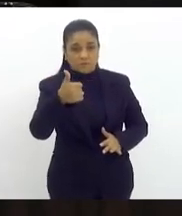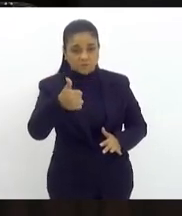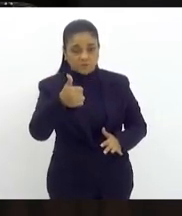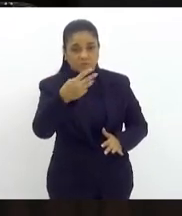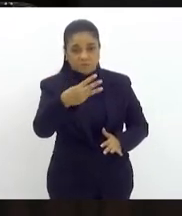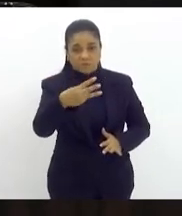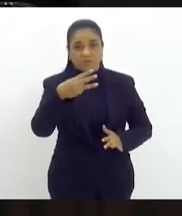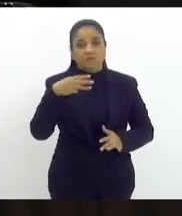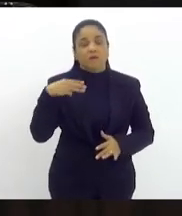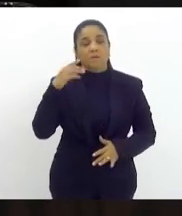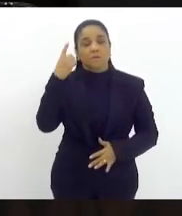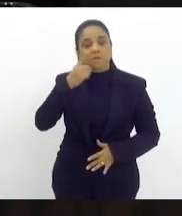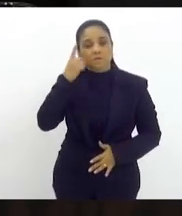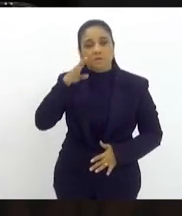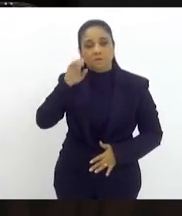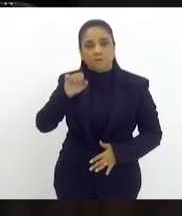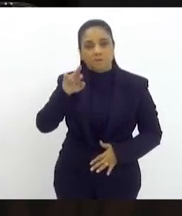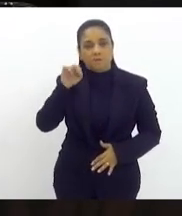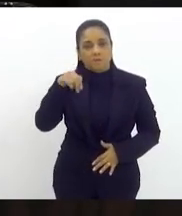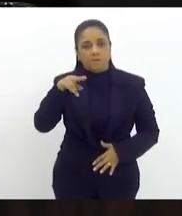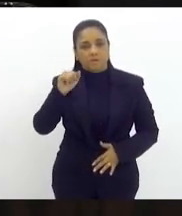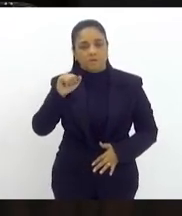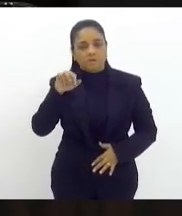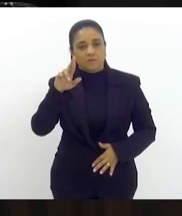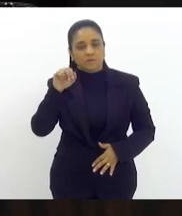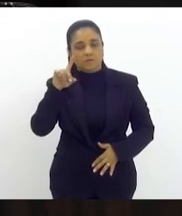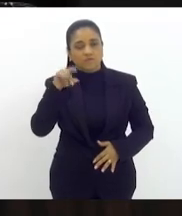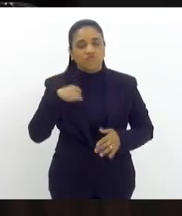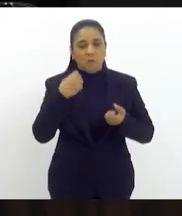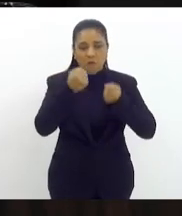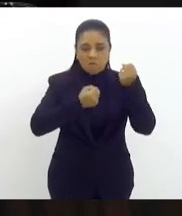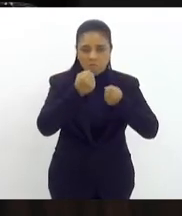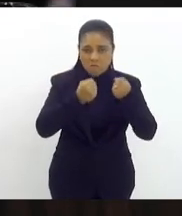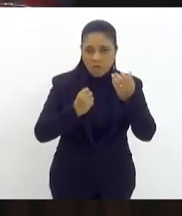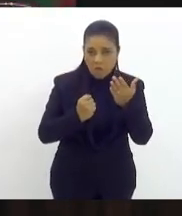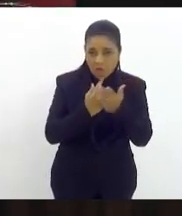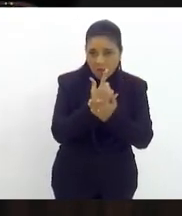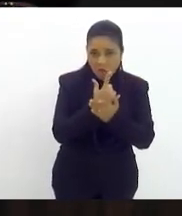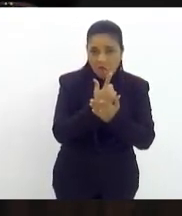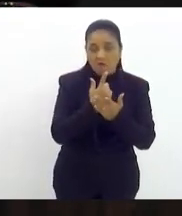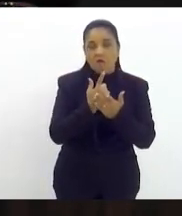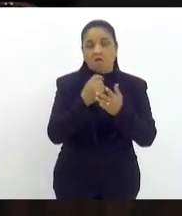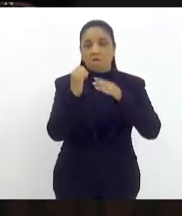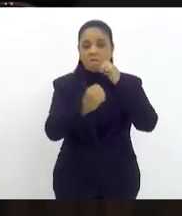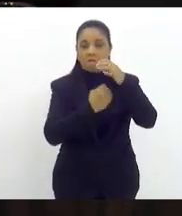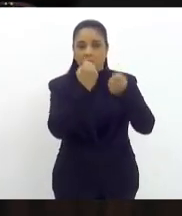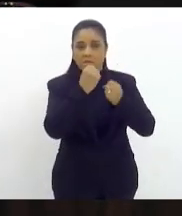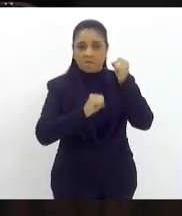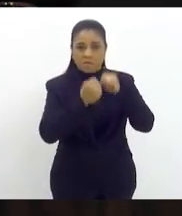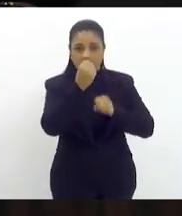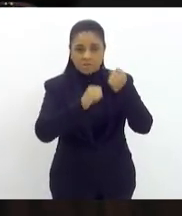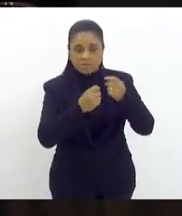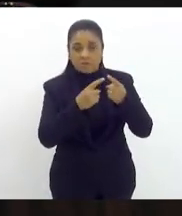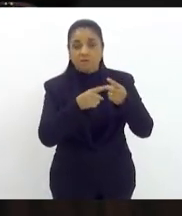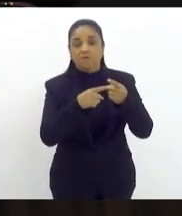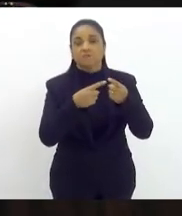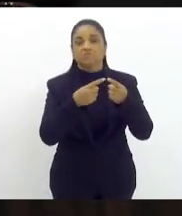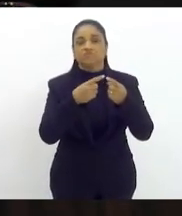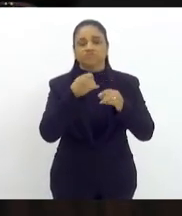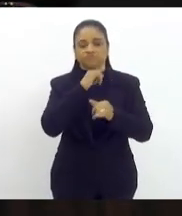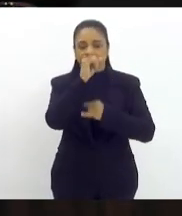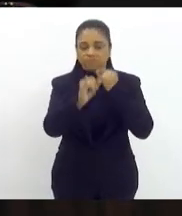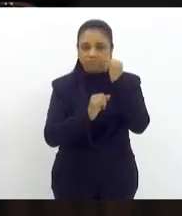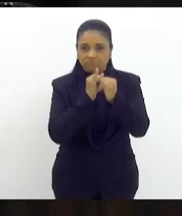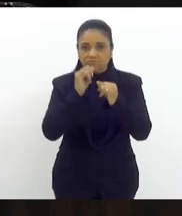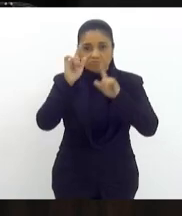Rossi, que fica às concessionárias fornecedoras de serviço de TV ou internet, com assinatura